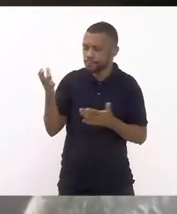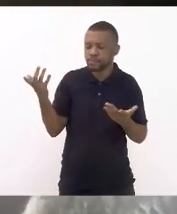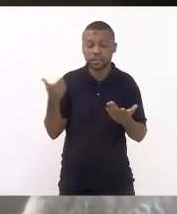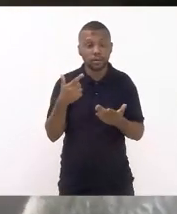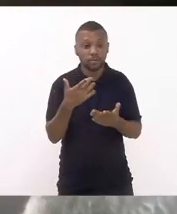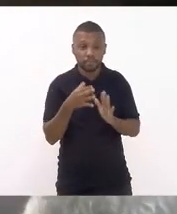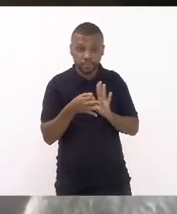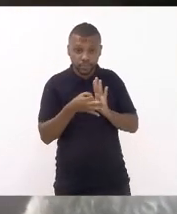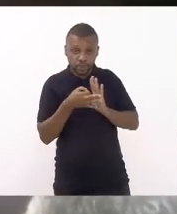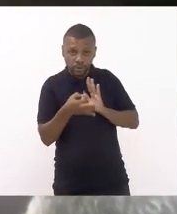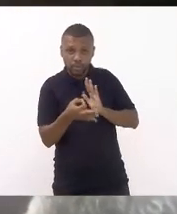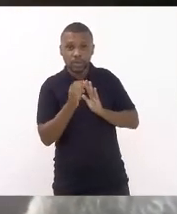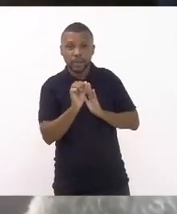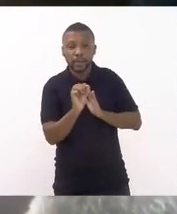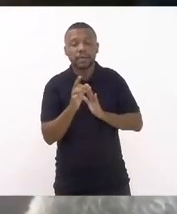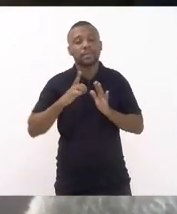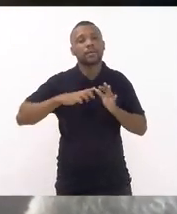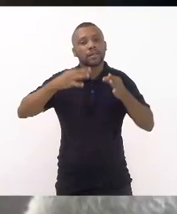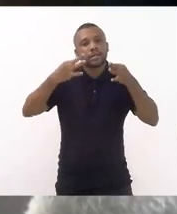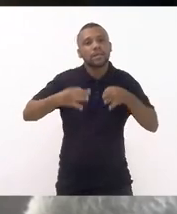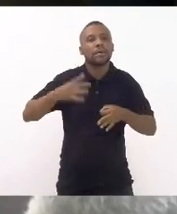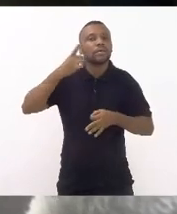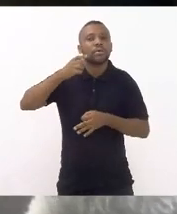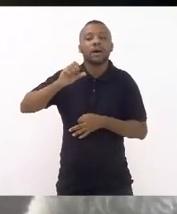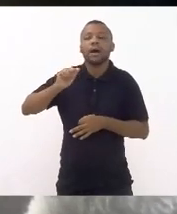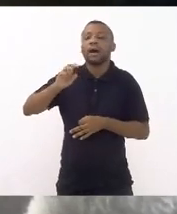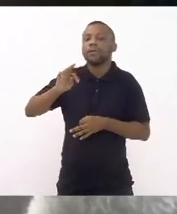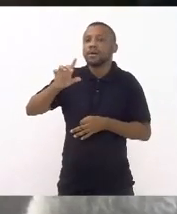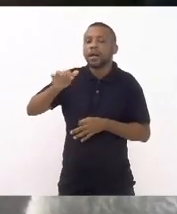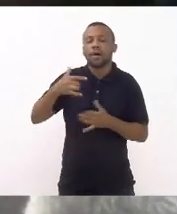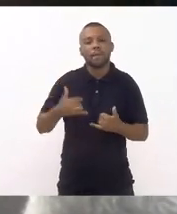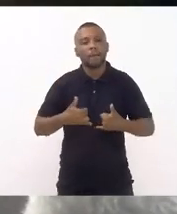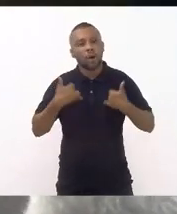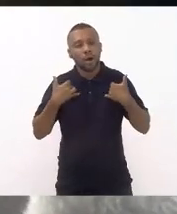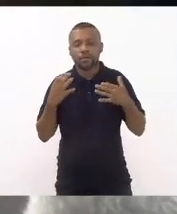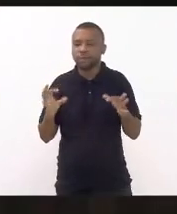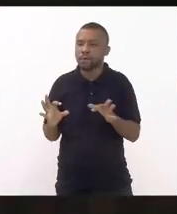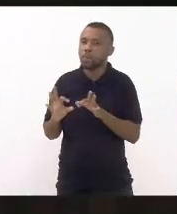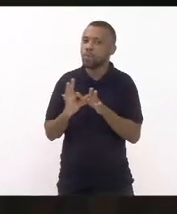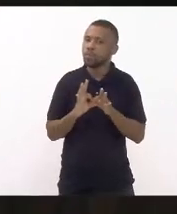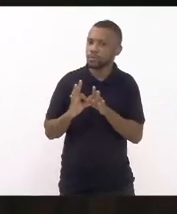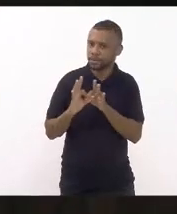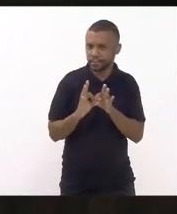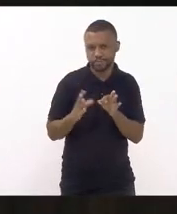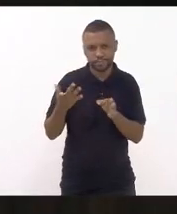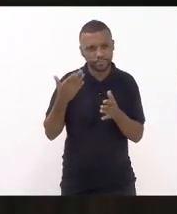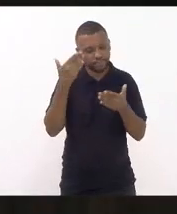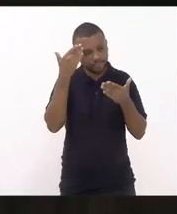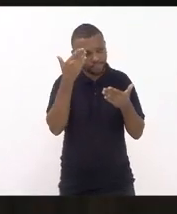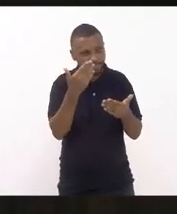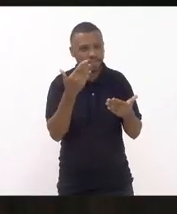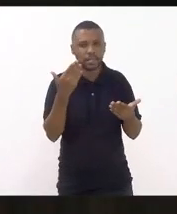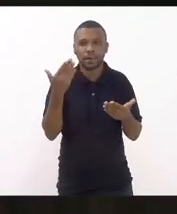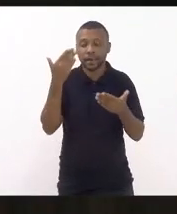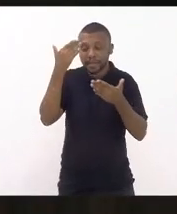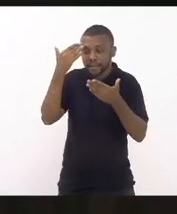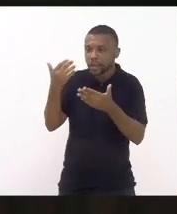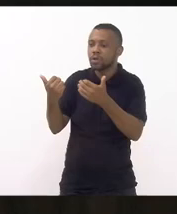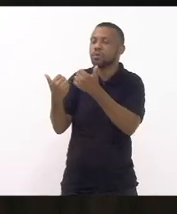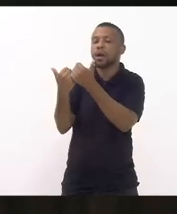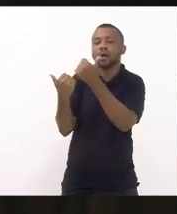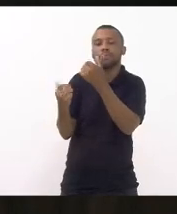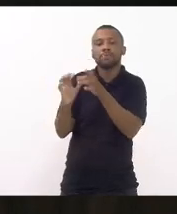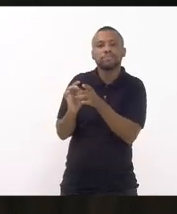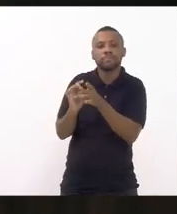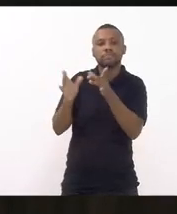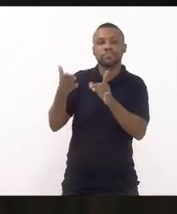mim, e com certeza para o deputado Átila Nunes, vai ser uma honra. Vamos nos unir nisso. Então, aí, tá bom? Agradeço a coautoria